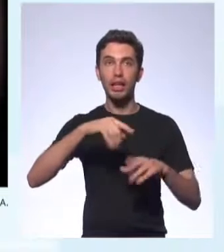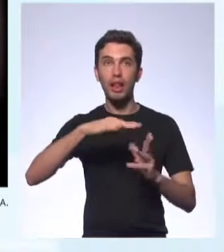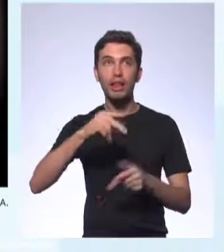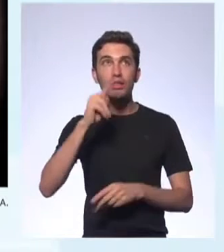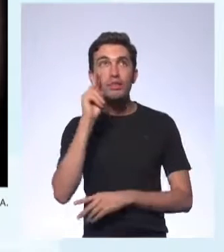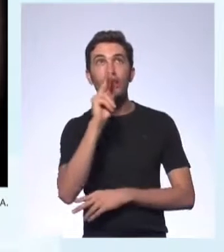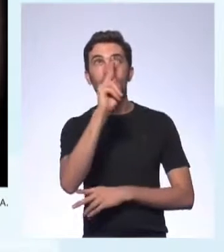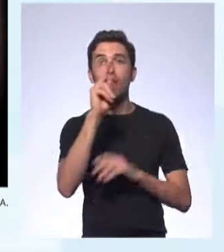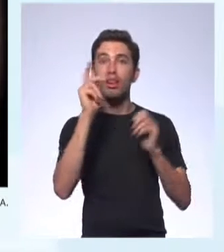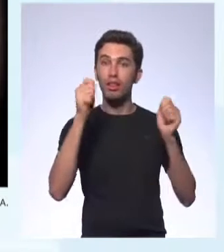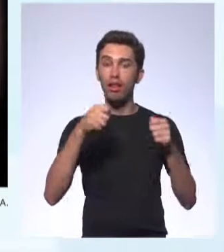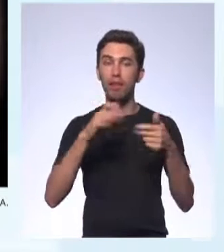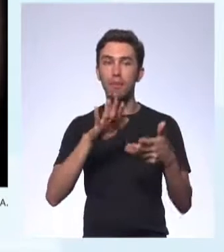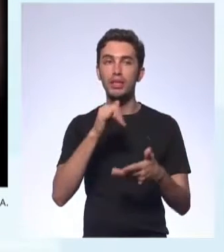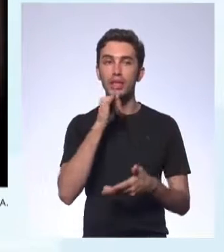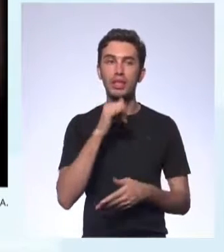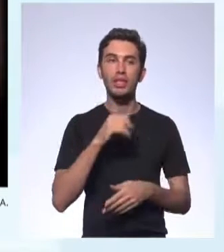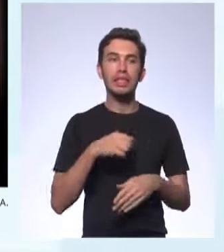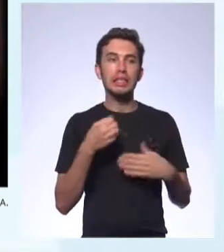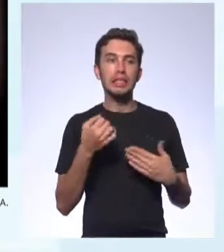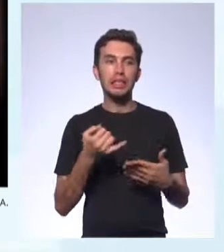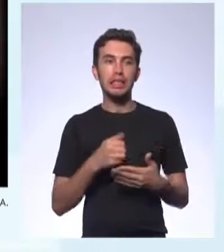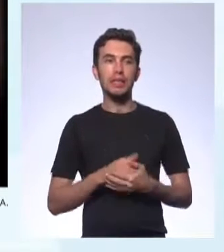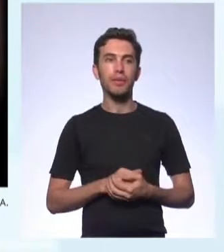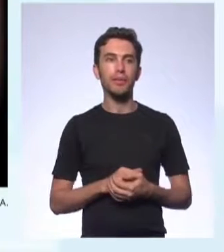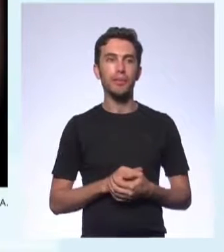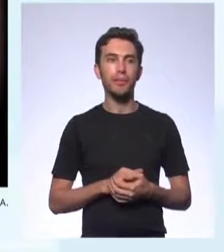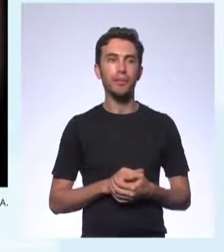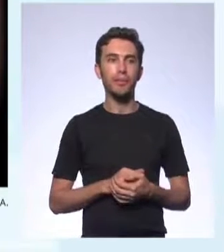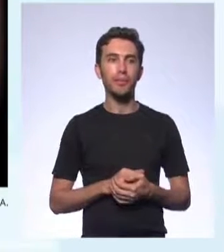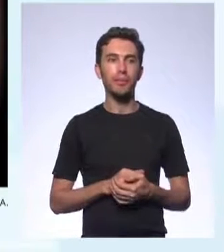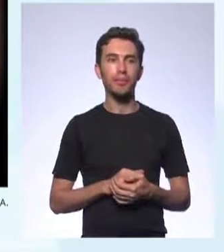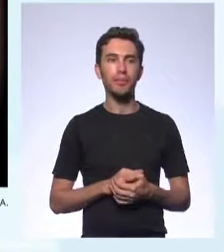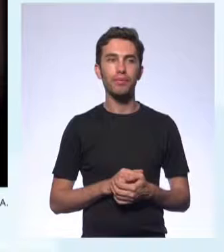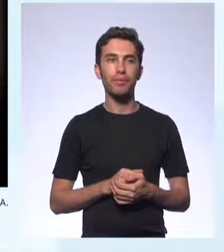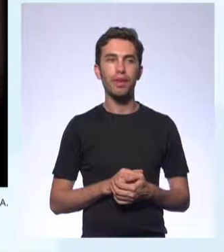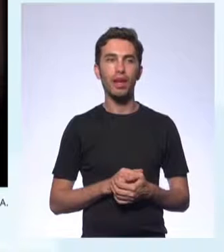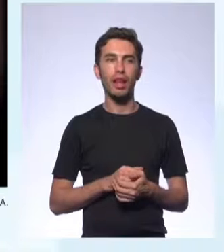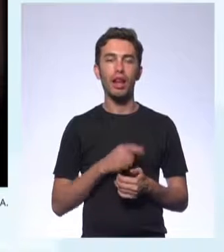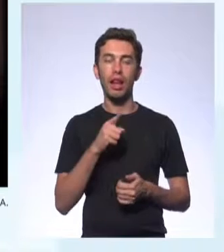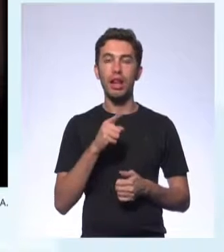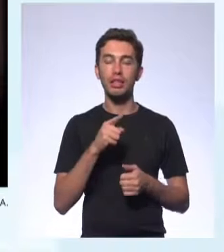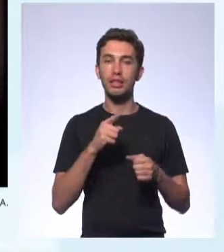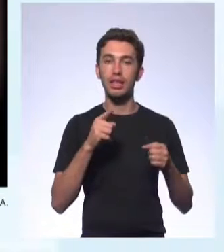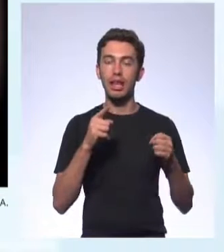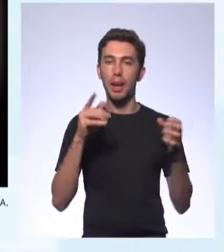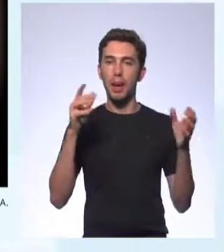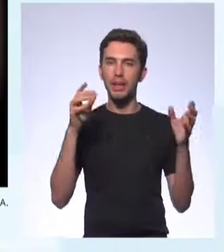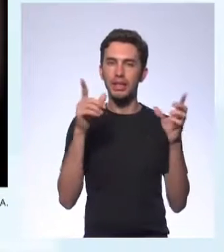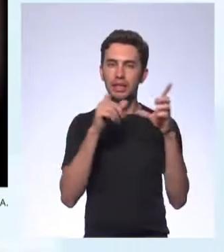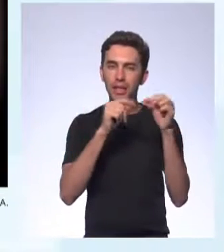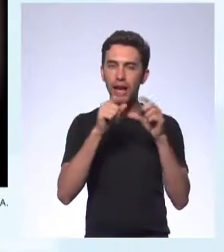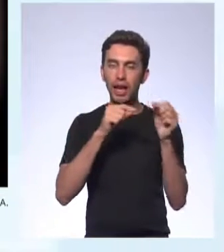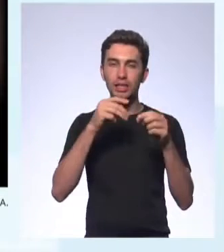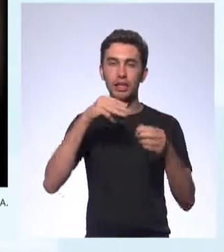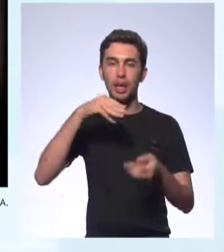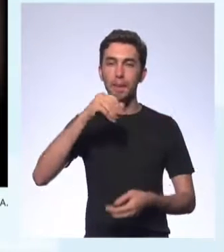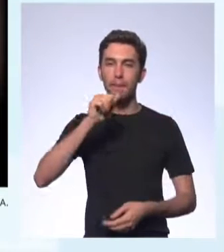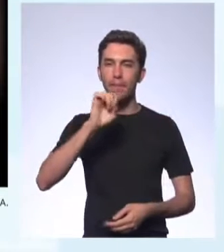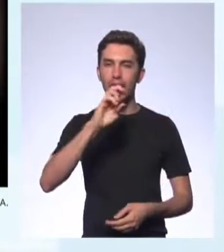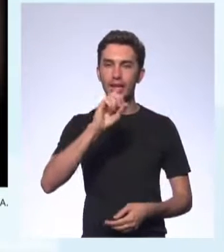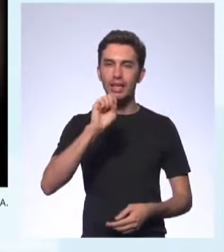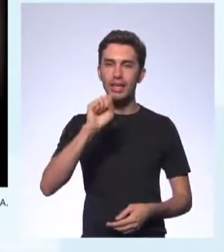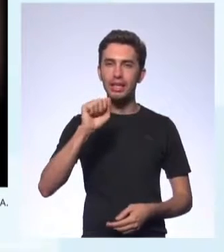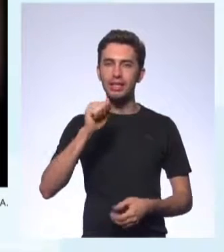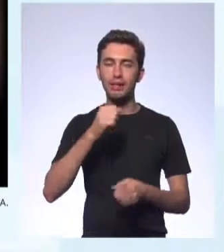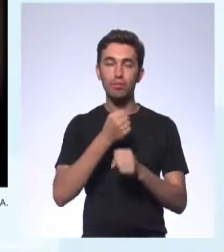conversa muito massiva, de estrelas de massa muito grande, sofrem essa explosão vindo para a direita,